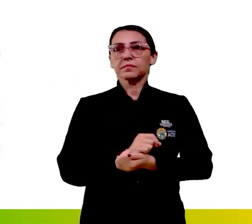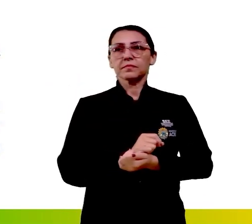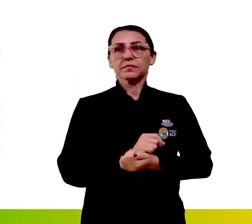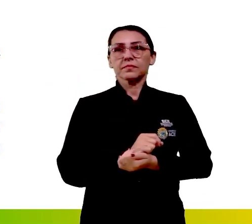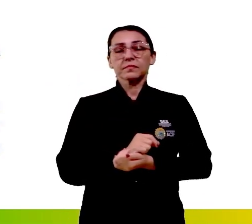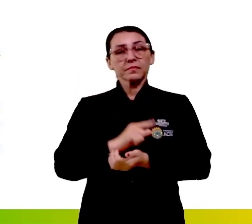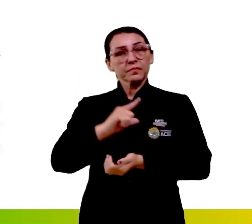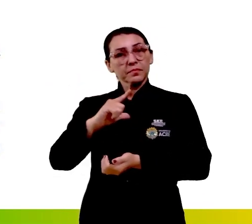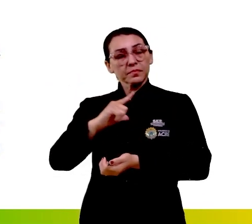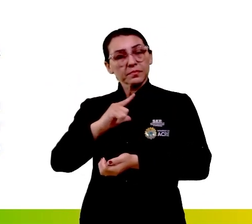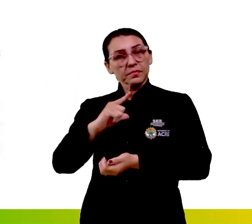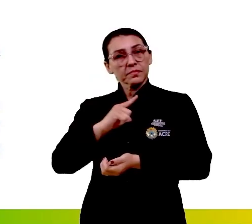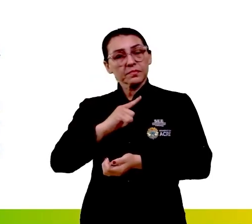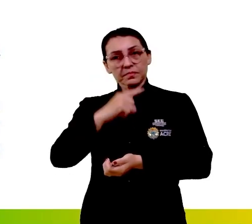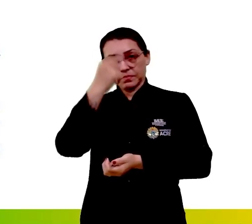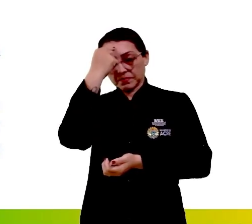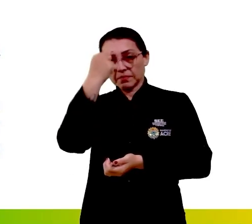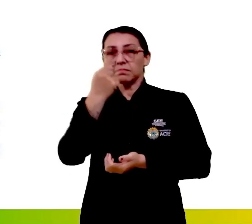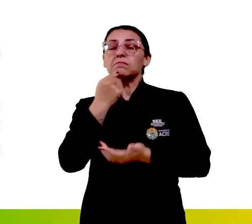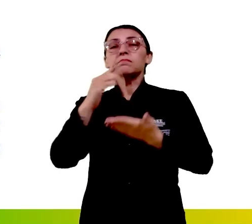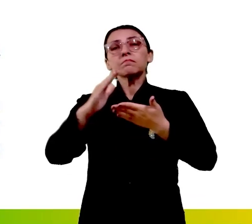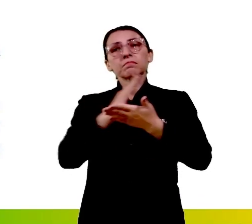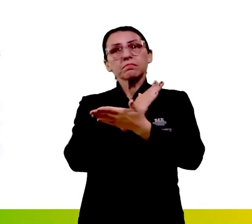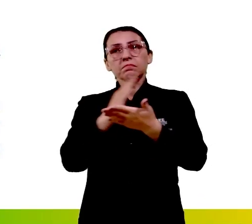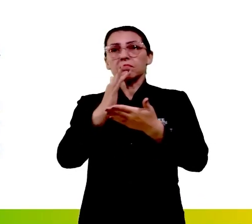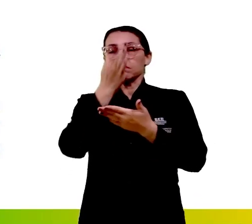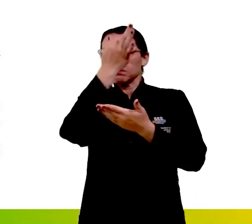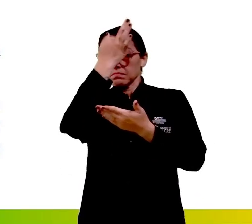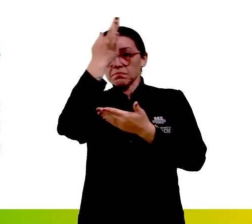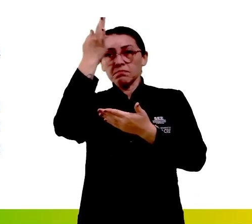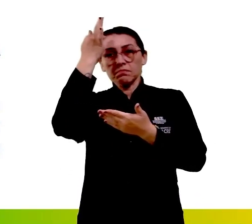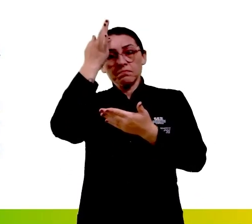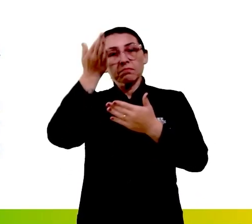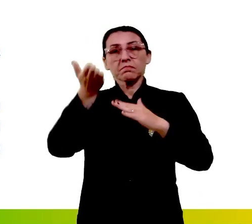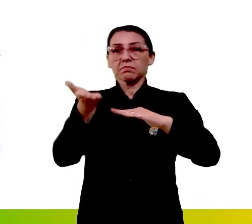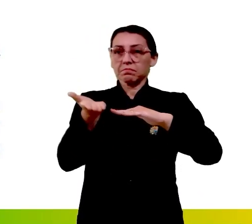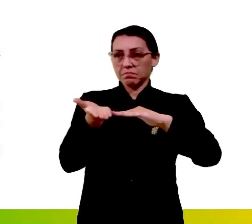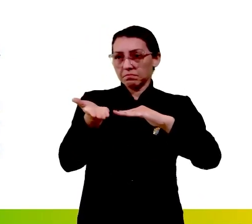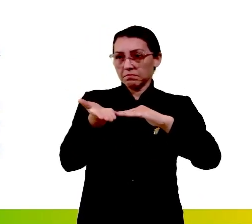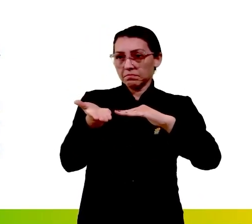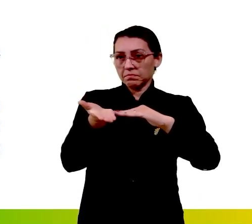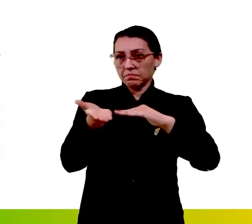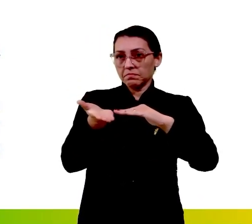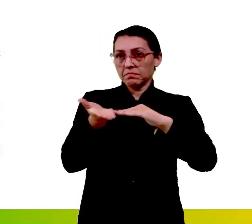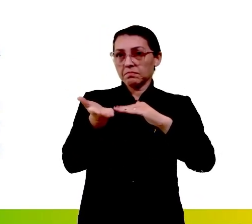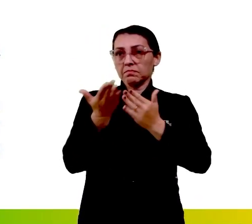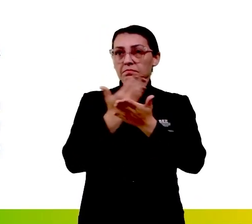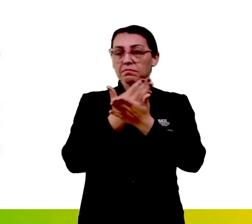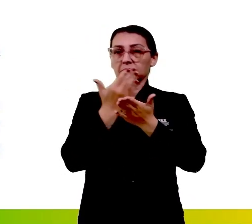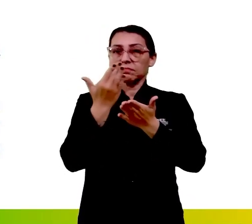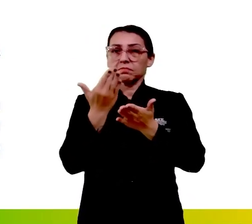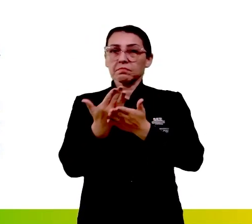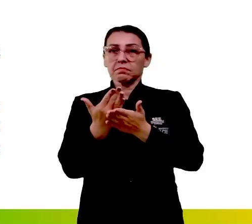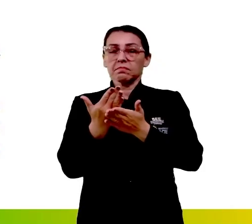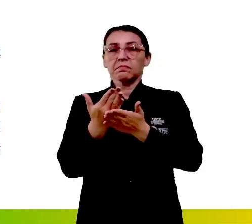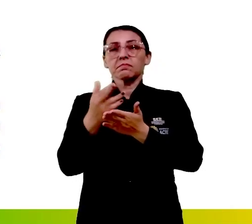Aí nós temos a imagem de alguns filósofos da contemporaneidade, começando aí com Hegel, em seguida tem